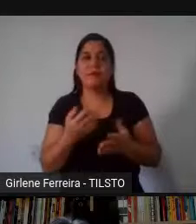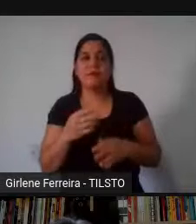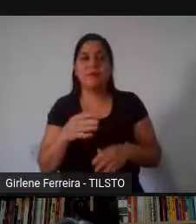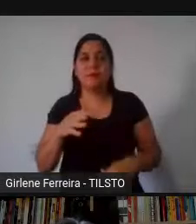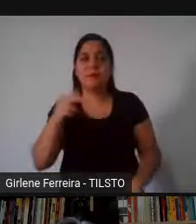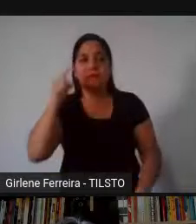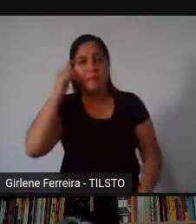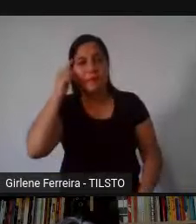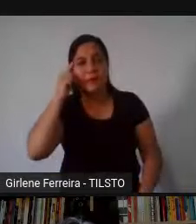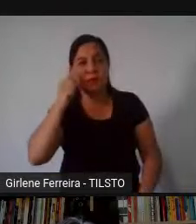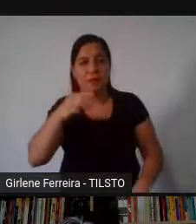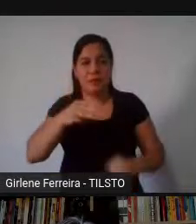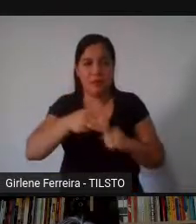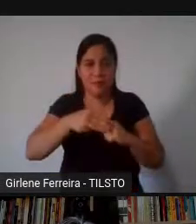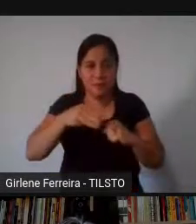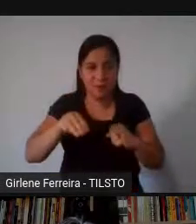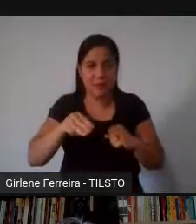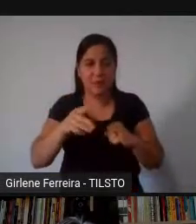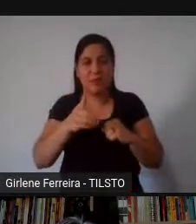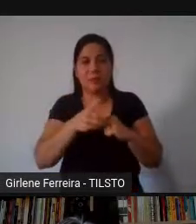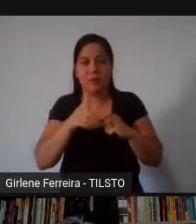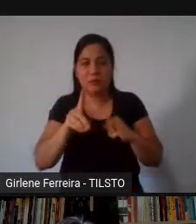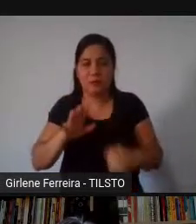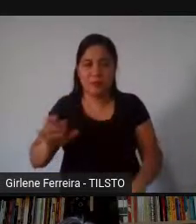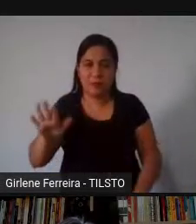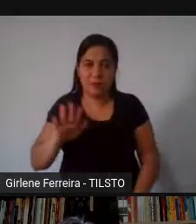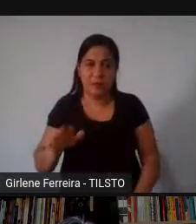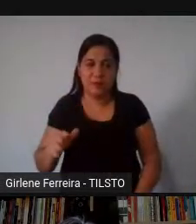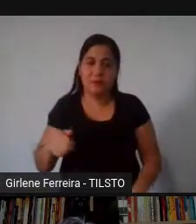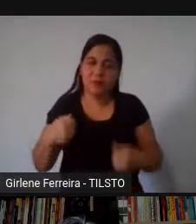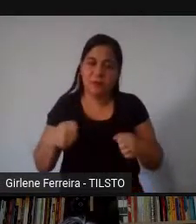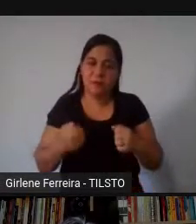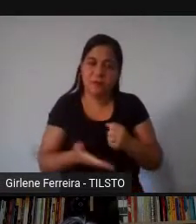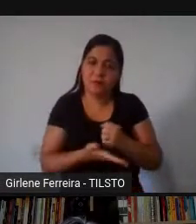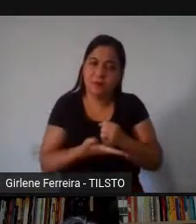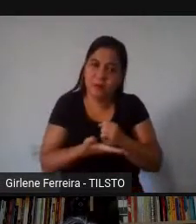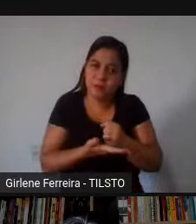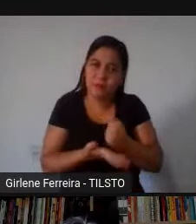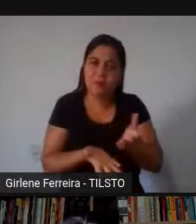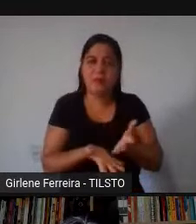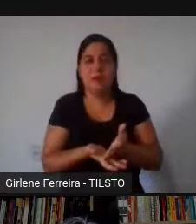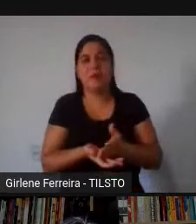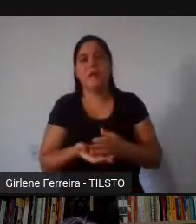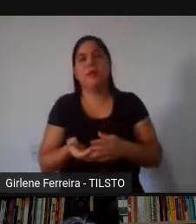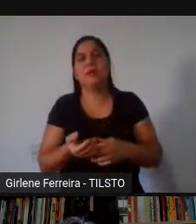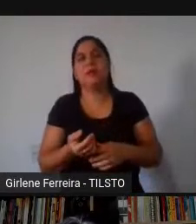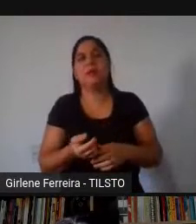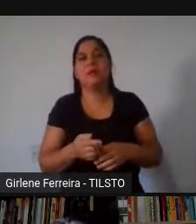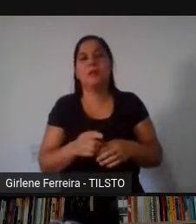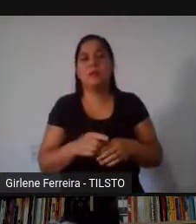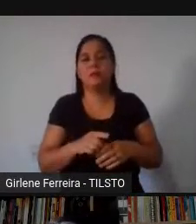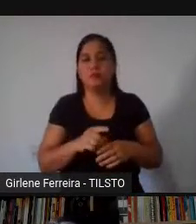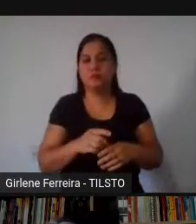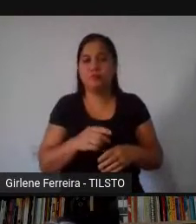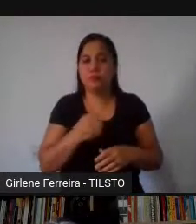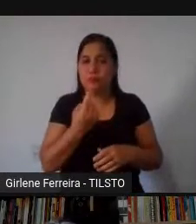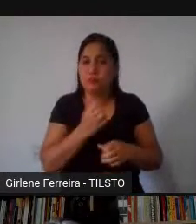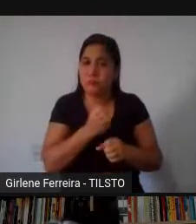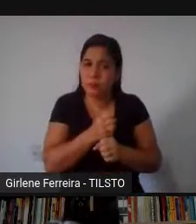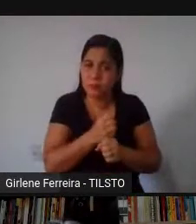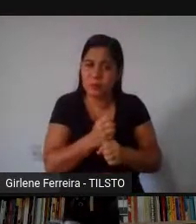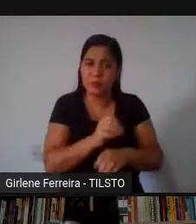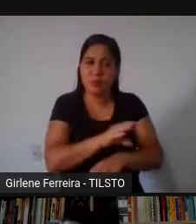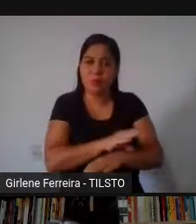a gente precisa daquela base que, né, no primeiro ano do curso, as pessoas meio que cursaram pelas coxas, né?